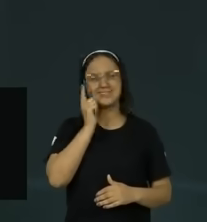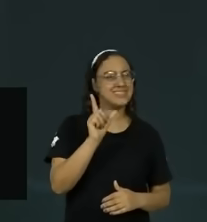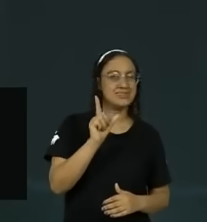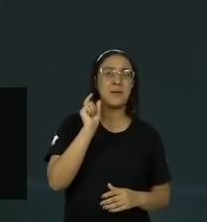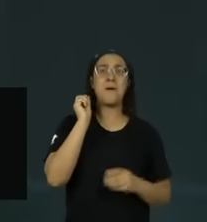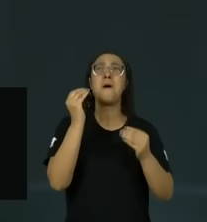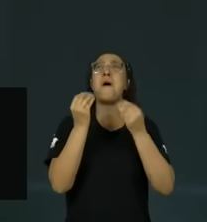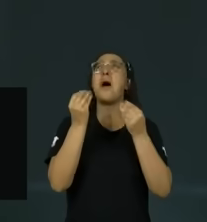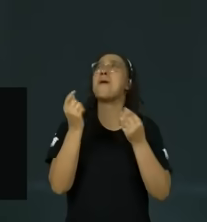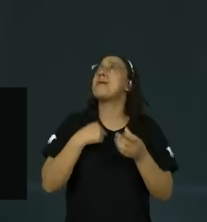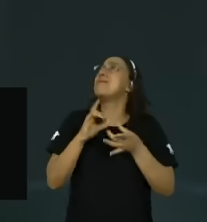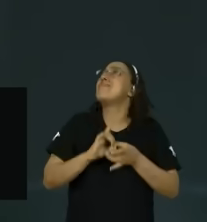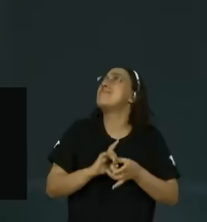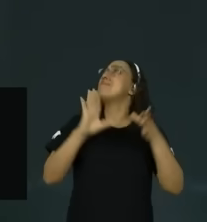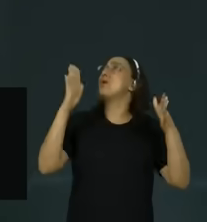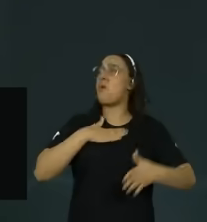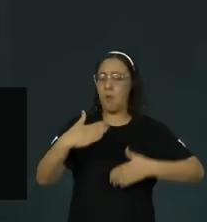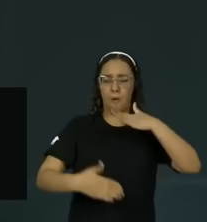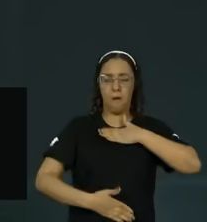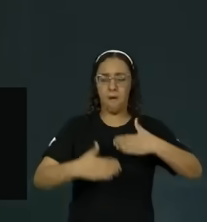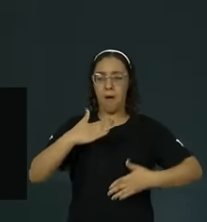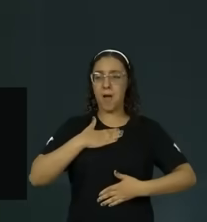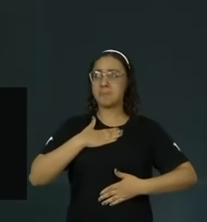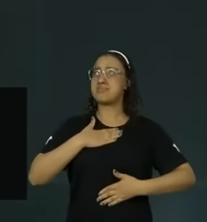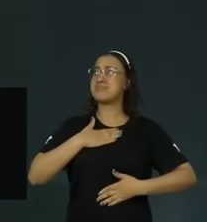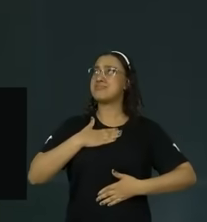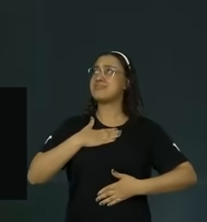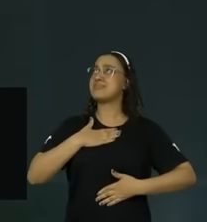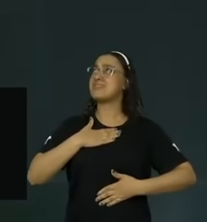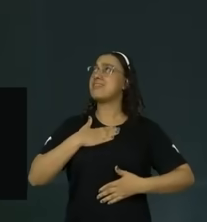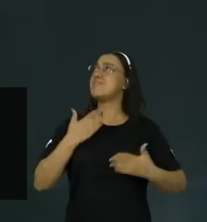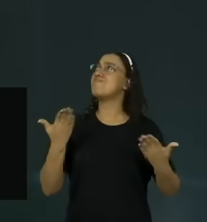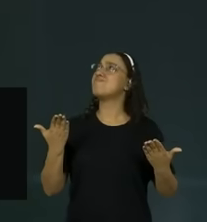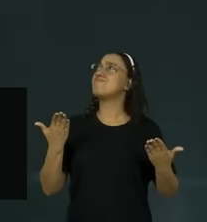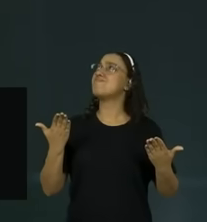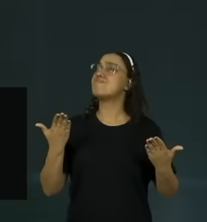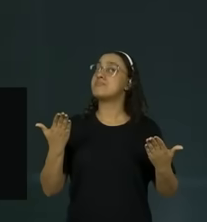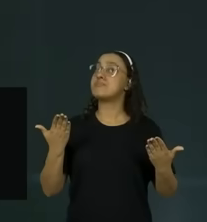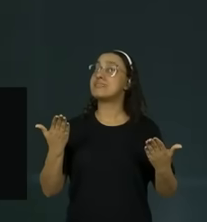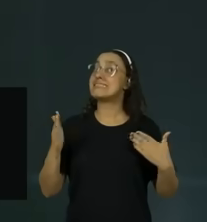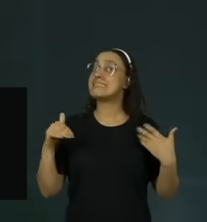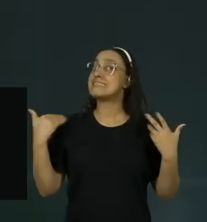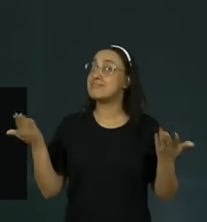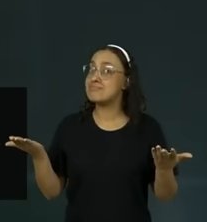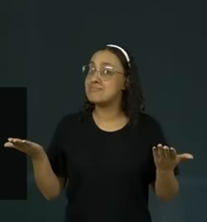quem me libertará deste corpo sujeito à morte? Veja,